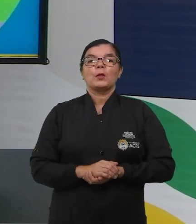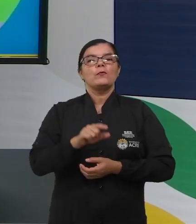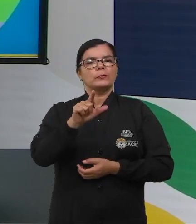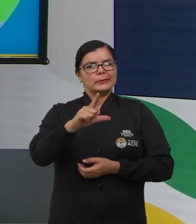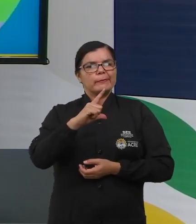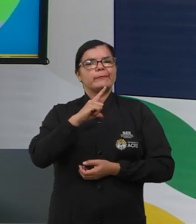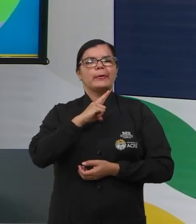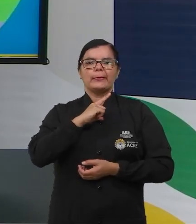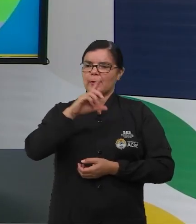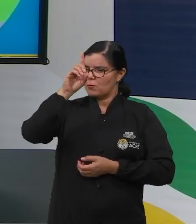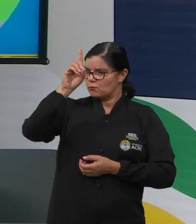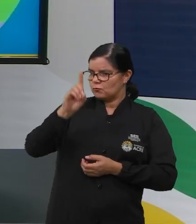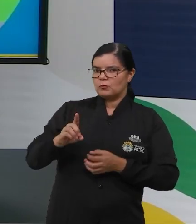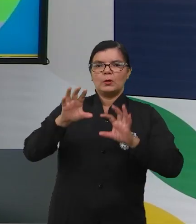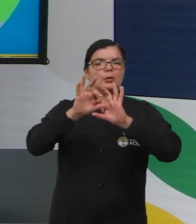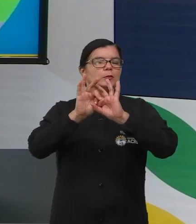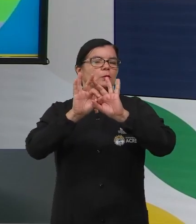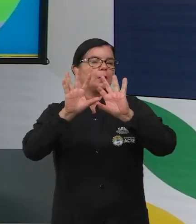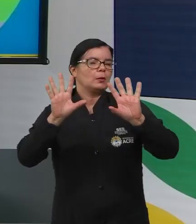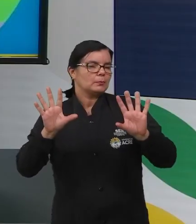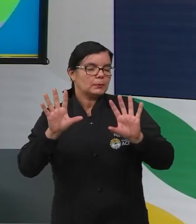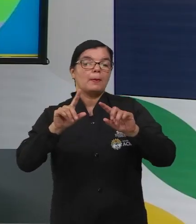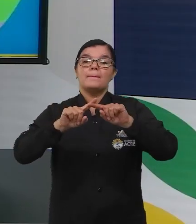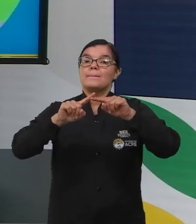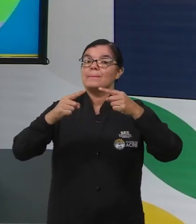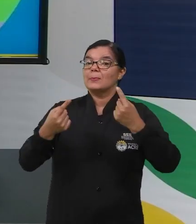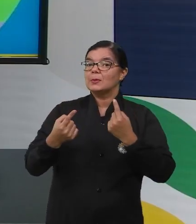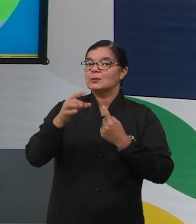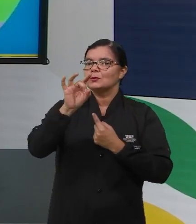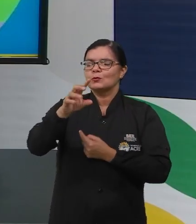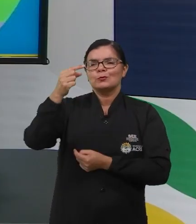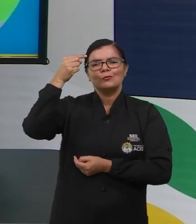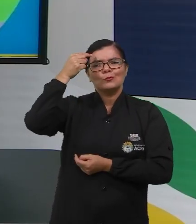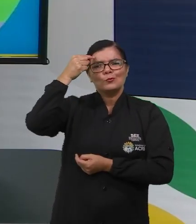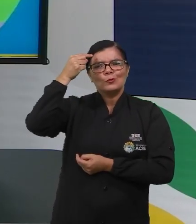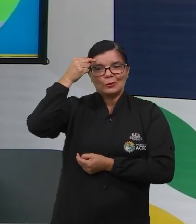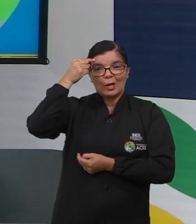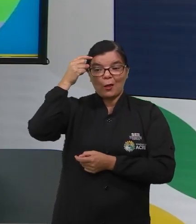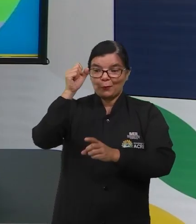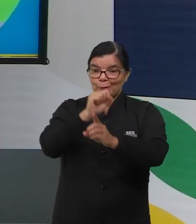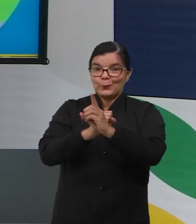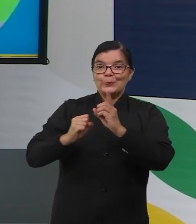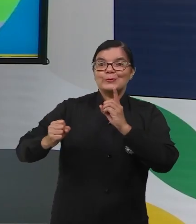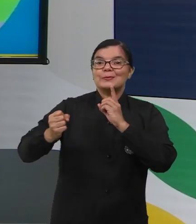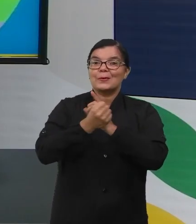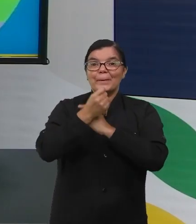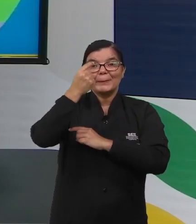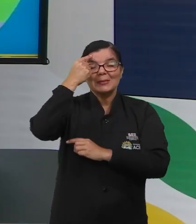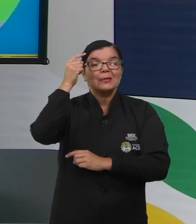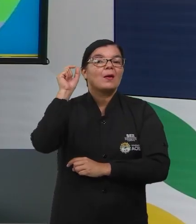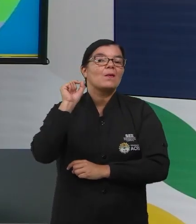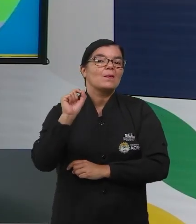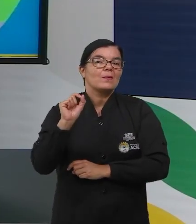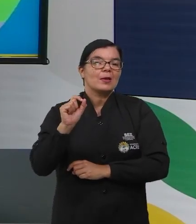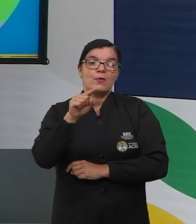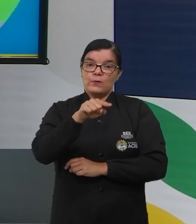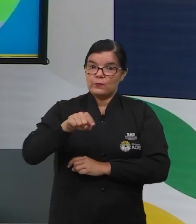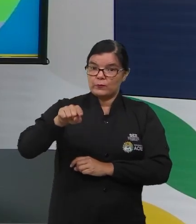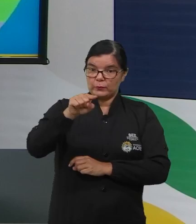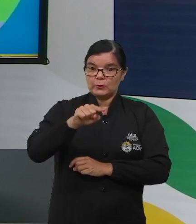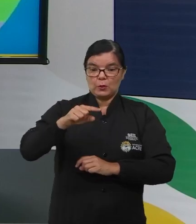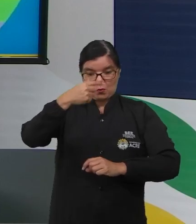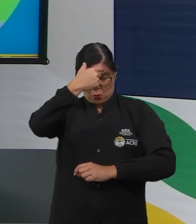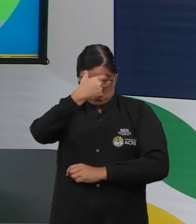você vai ter os seus direitos, a sua liberdade e tudo mais. Só que quando a gente pensa no social, a gente tem que pensar que você como